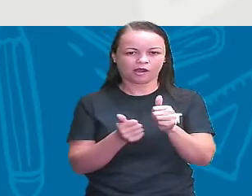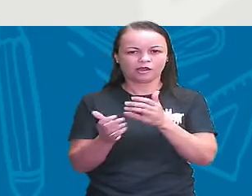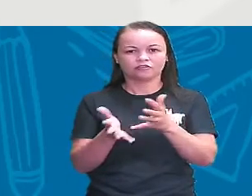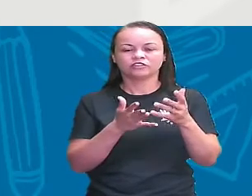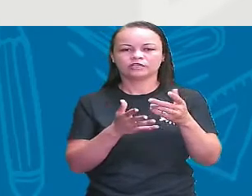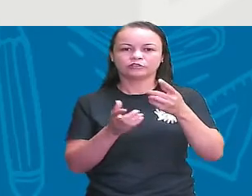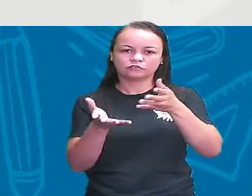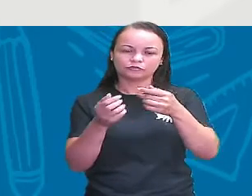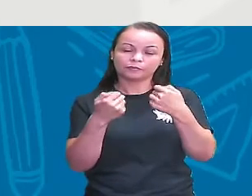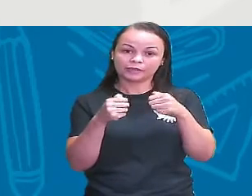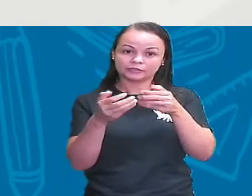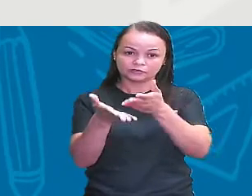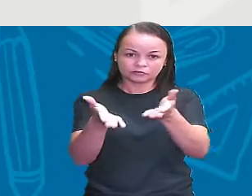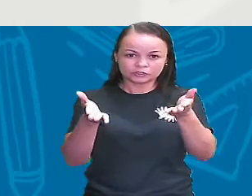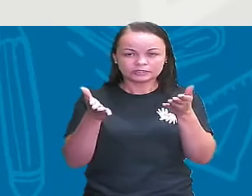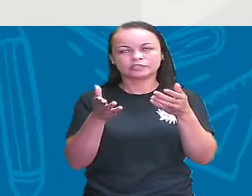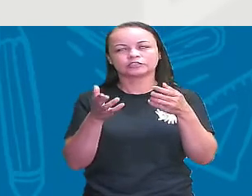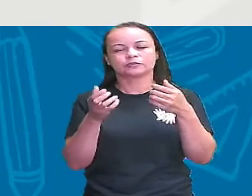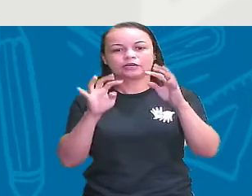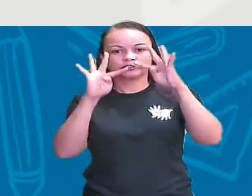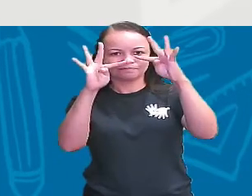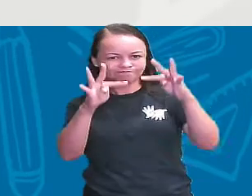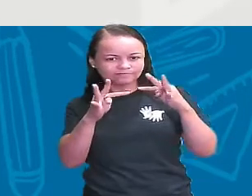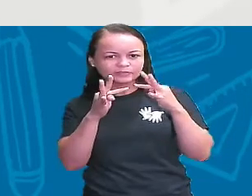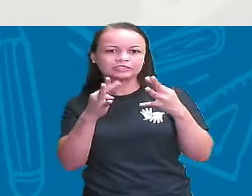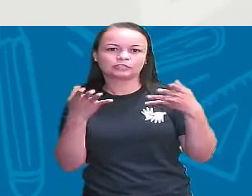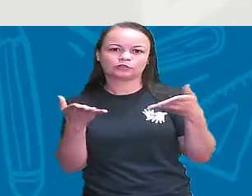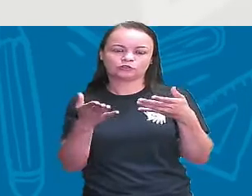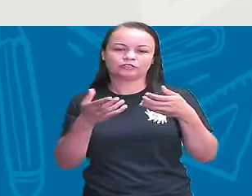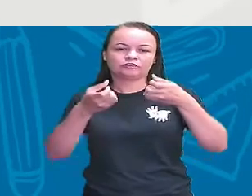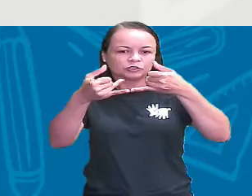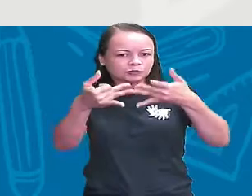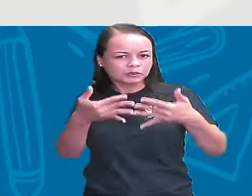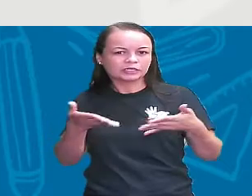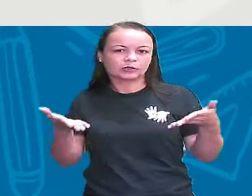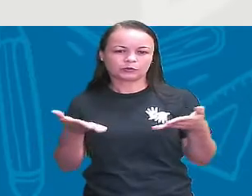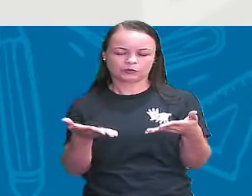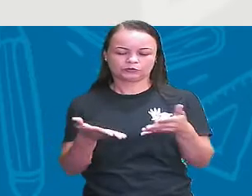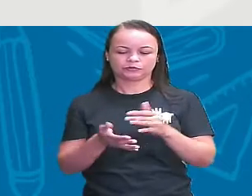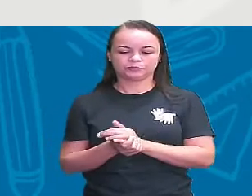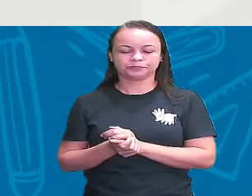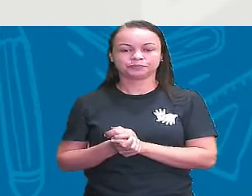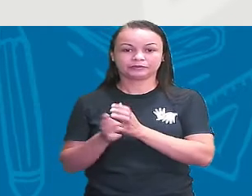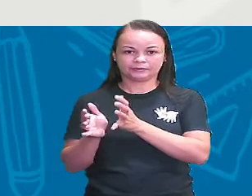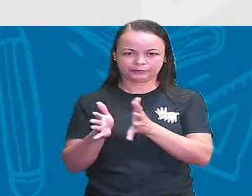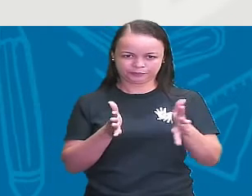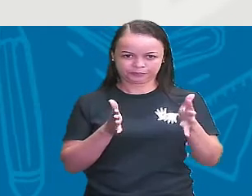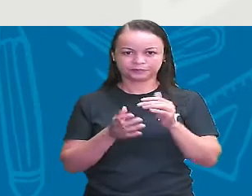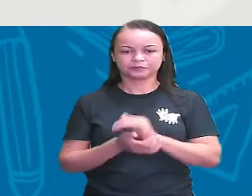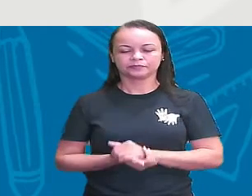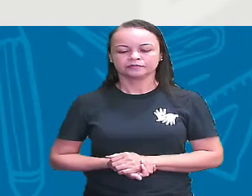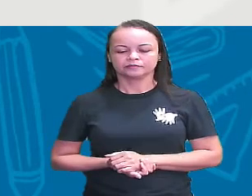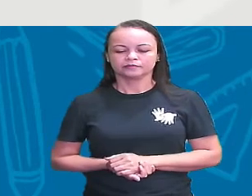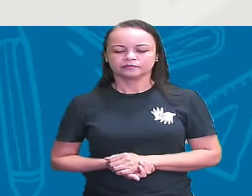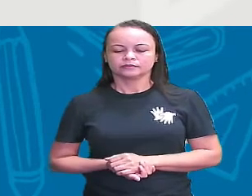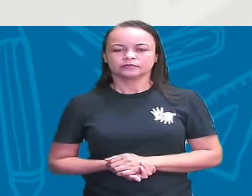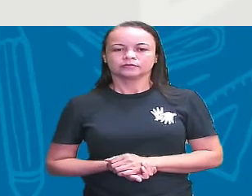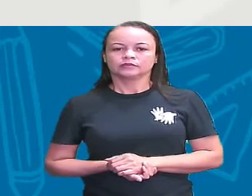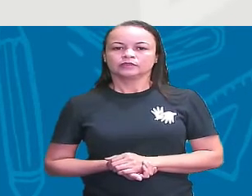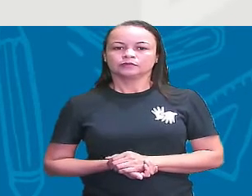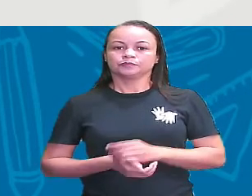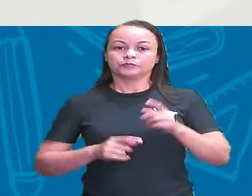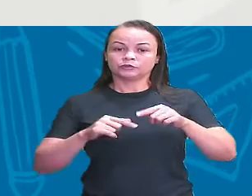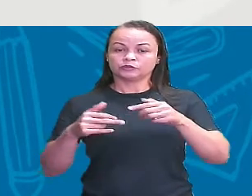para entender direitinho o que a gente vai falar hoje, tá bom? Beleza? Seguindo. Quais